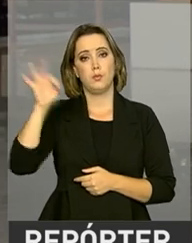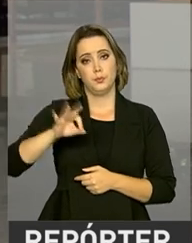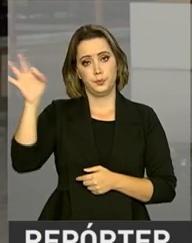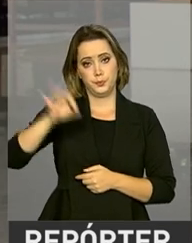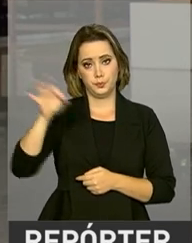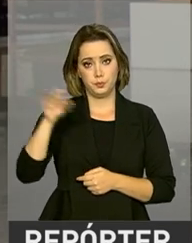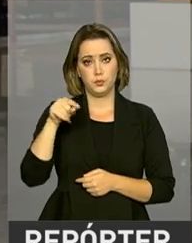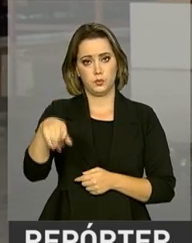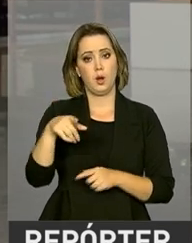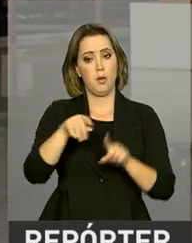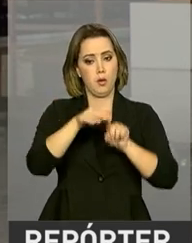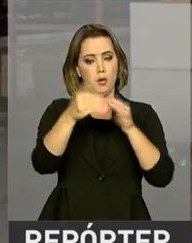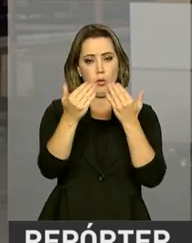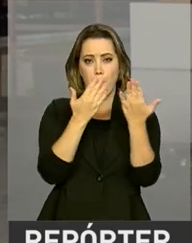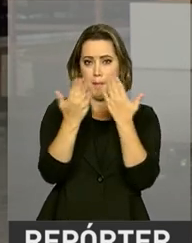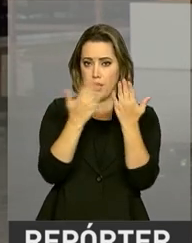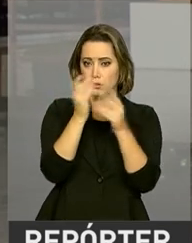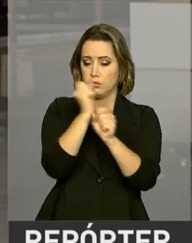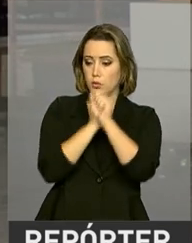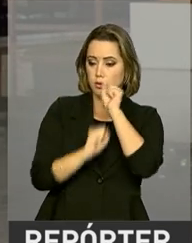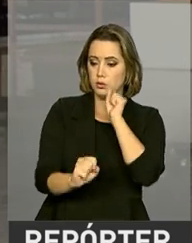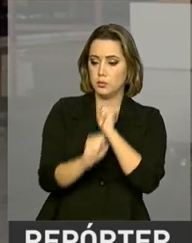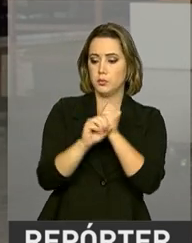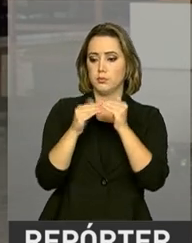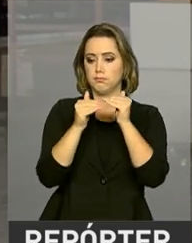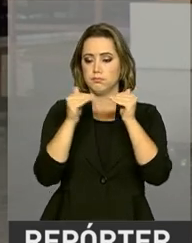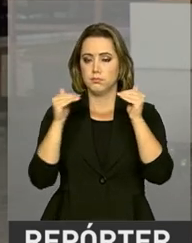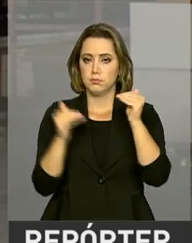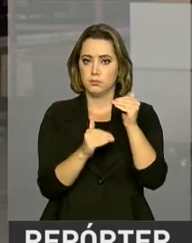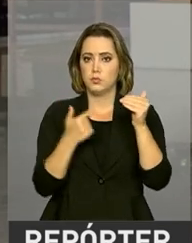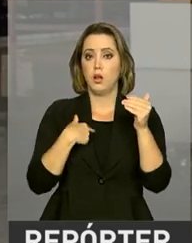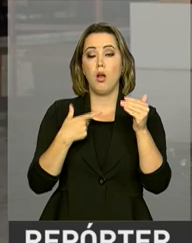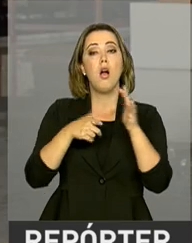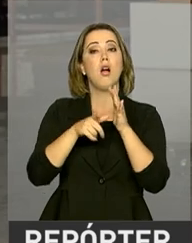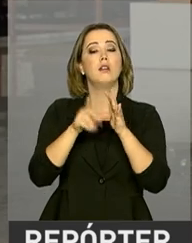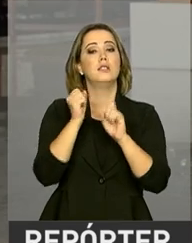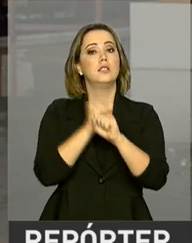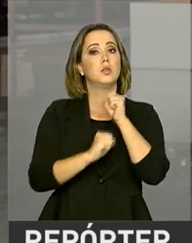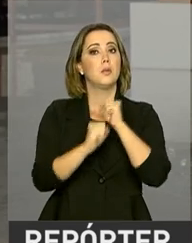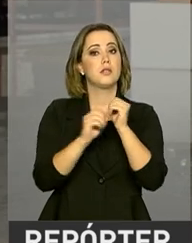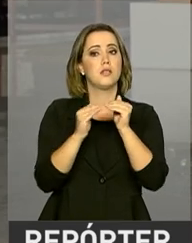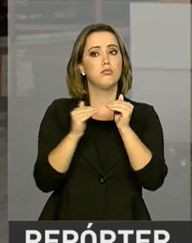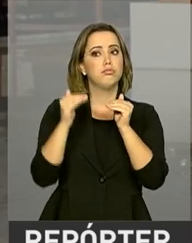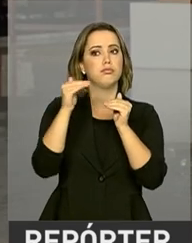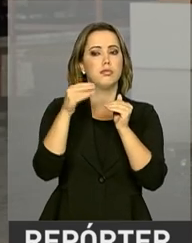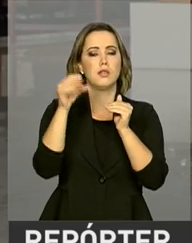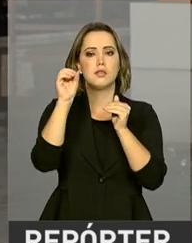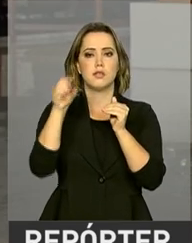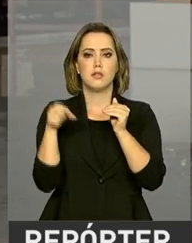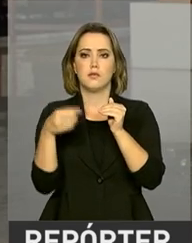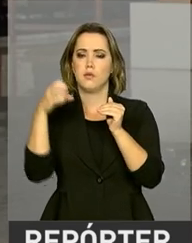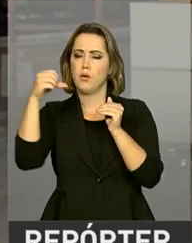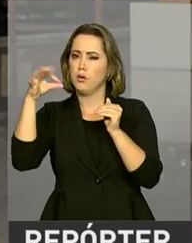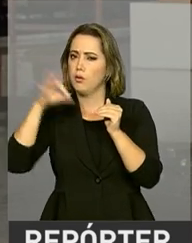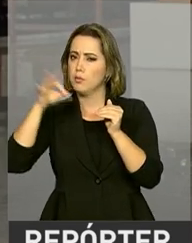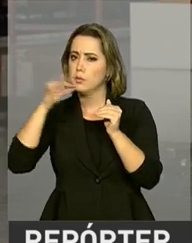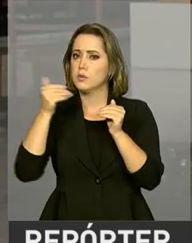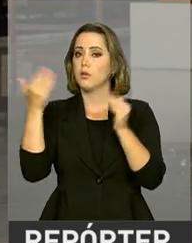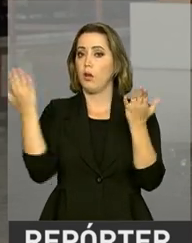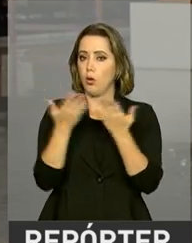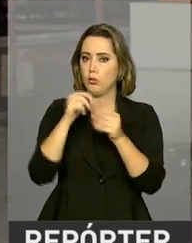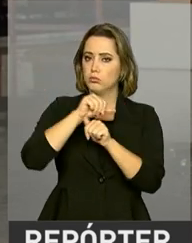no mesmo período do ano passado quando a taxa avançou 0,9 por cento o resultado veio abaixo do esperado